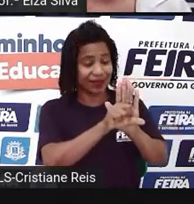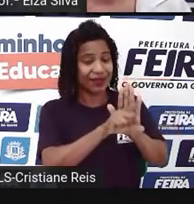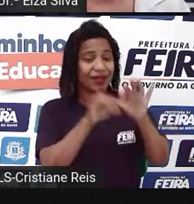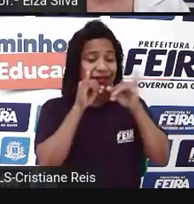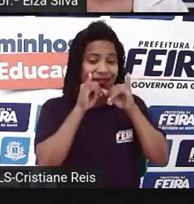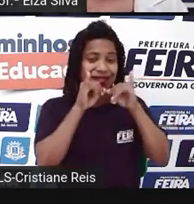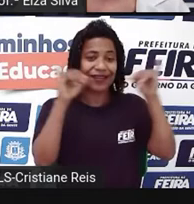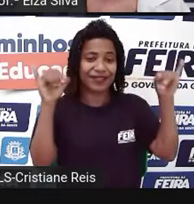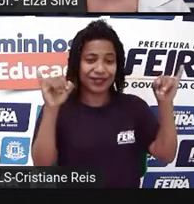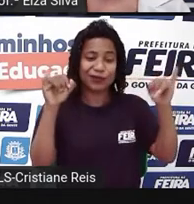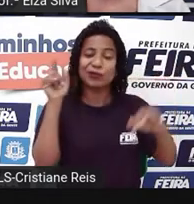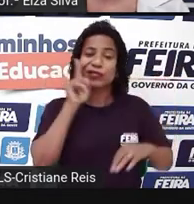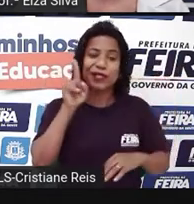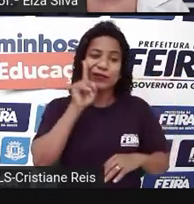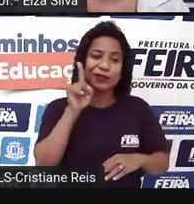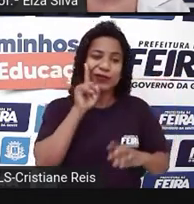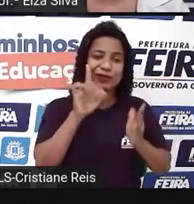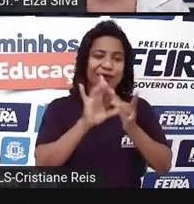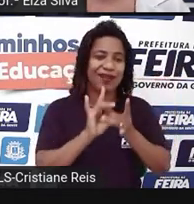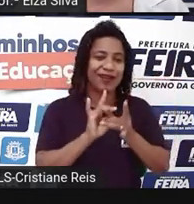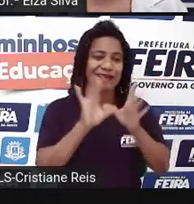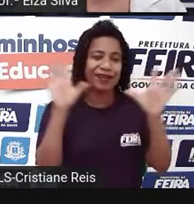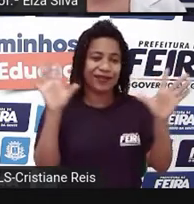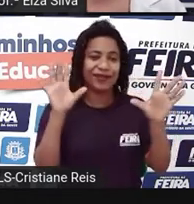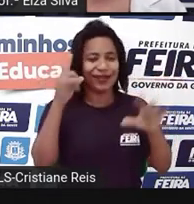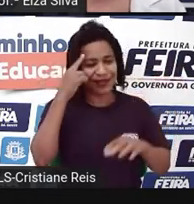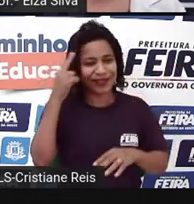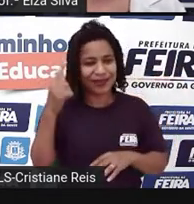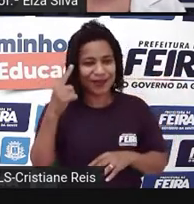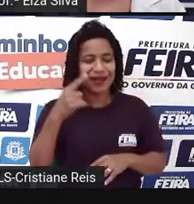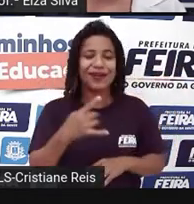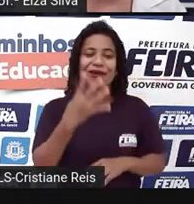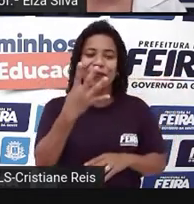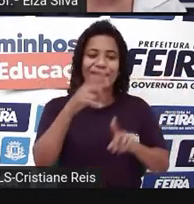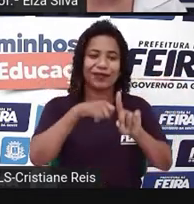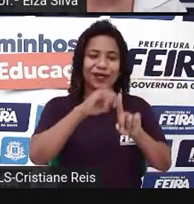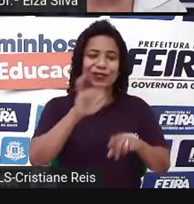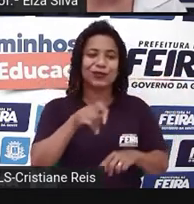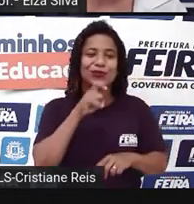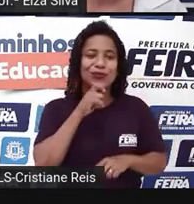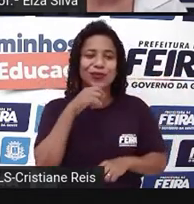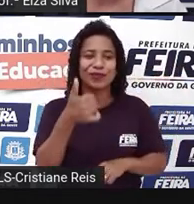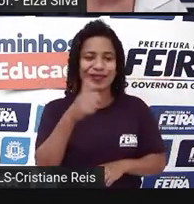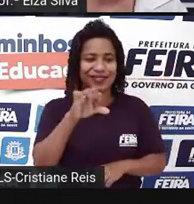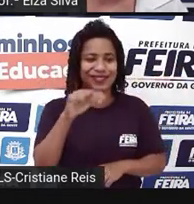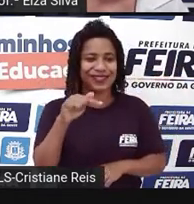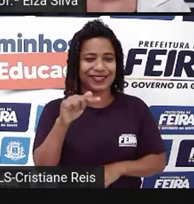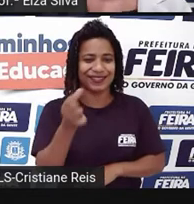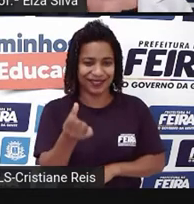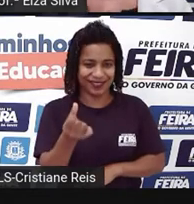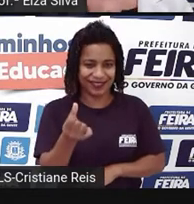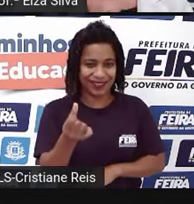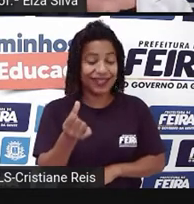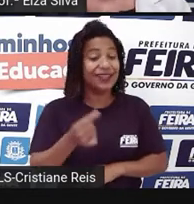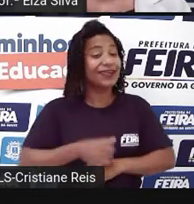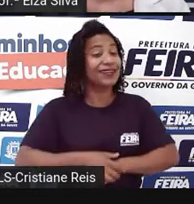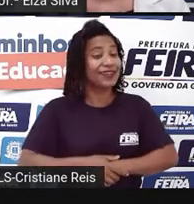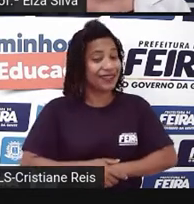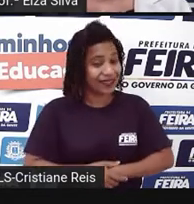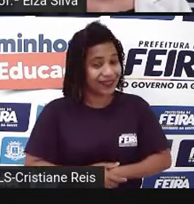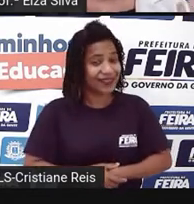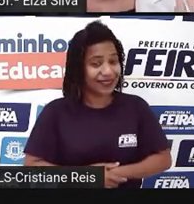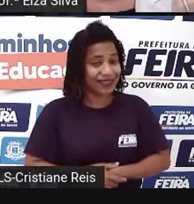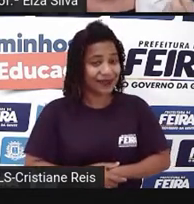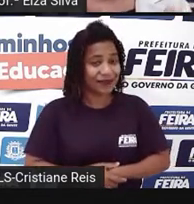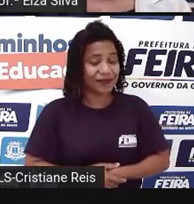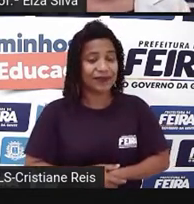da Independência dos Estados Unidos, que foi em 4 de julho de 1776. E ela, na